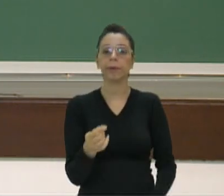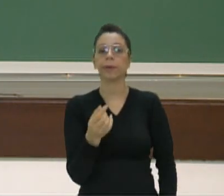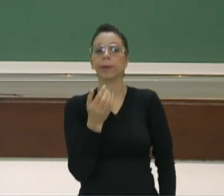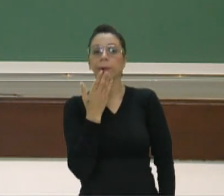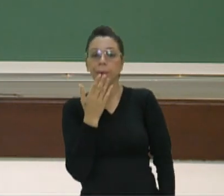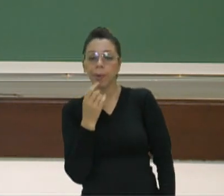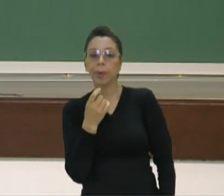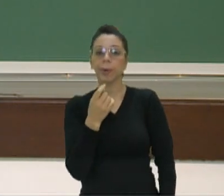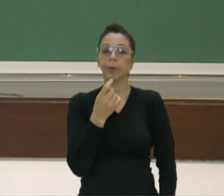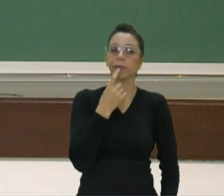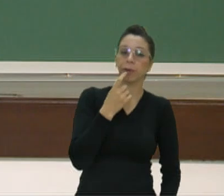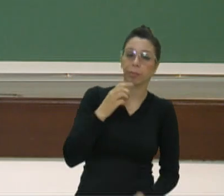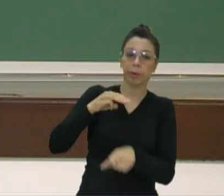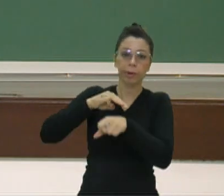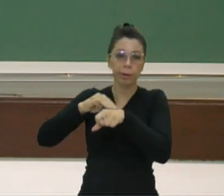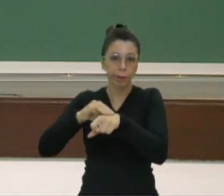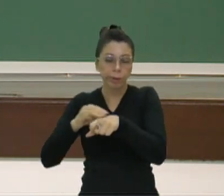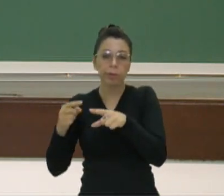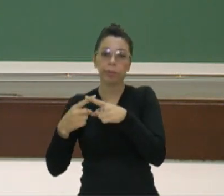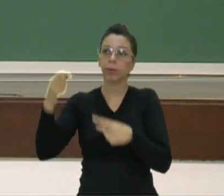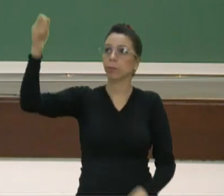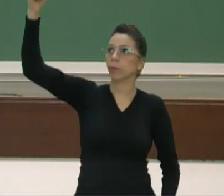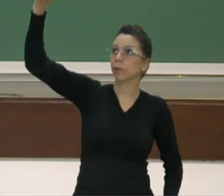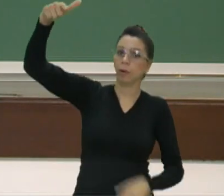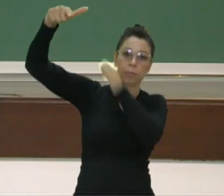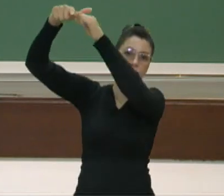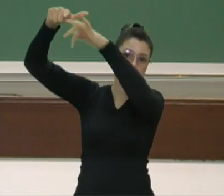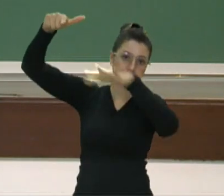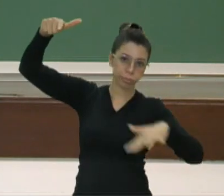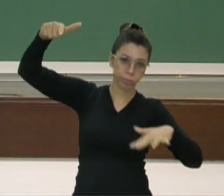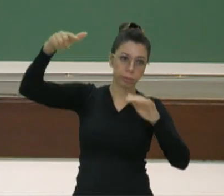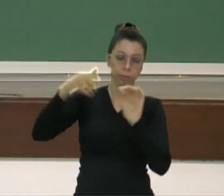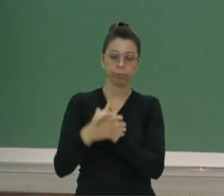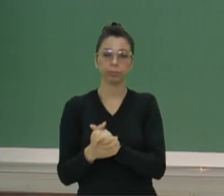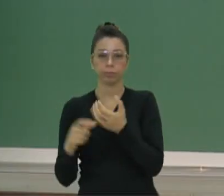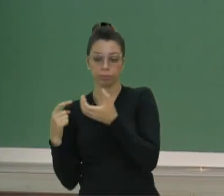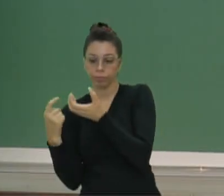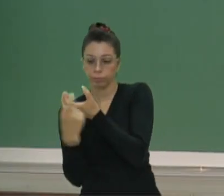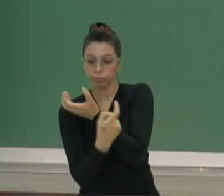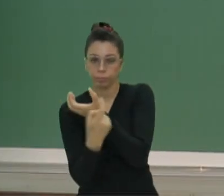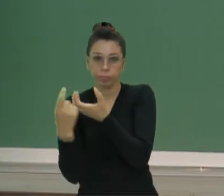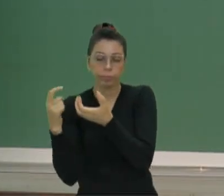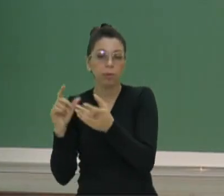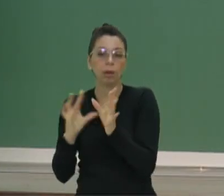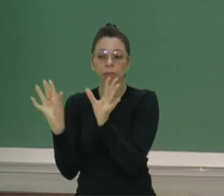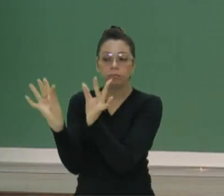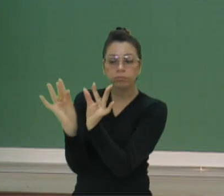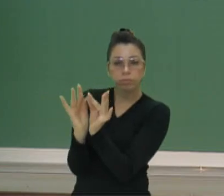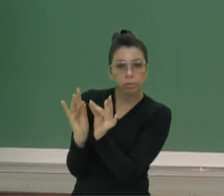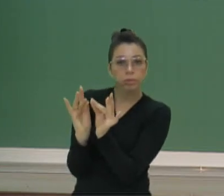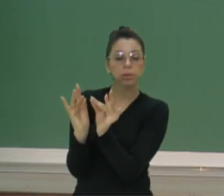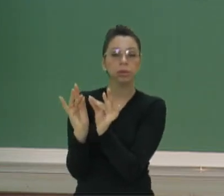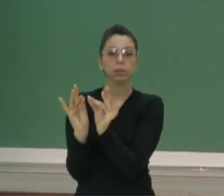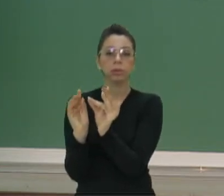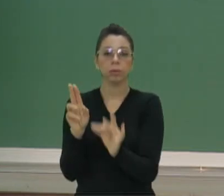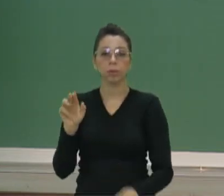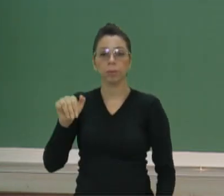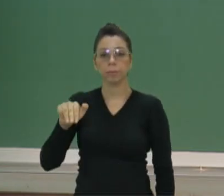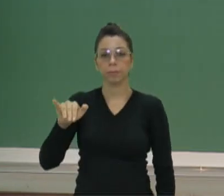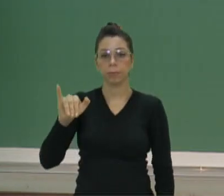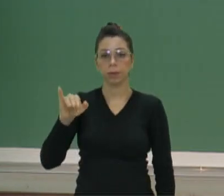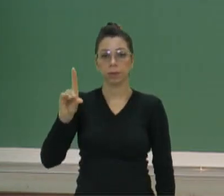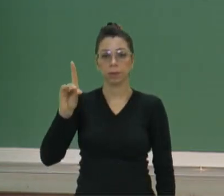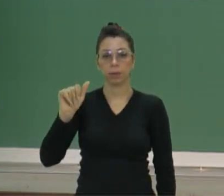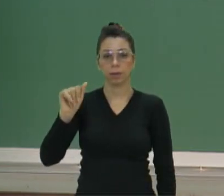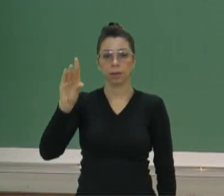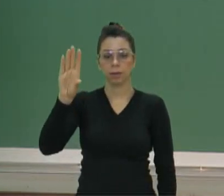marrom por causa da incidência de raios solares, na equatorial uma presença grande de umidade, fazendo as características